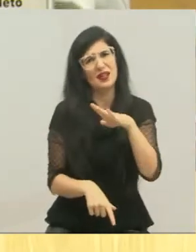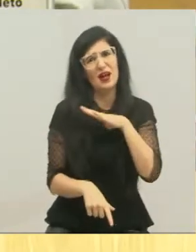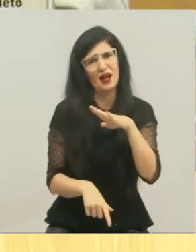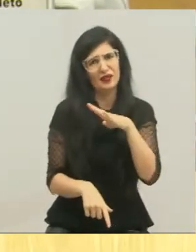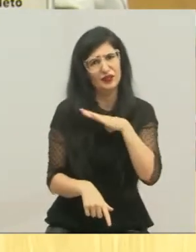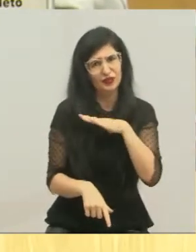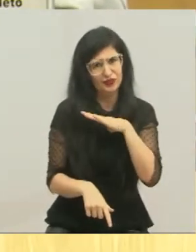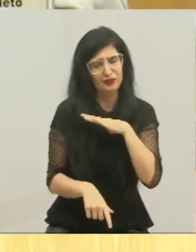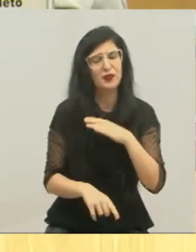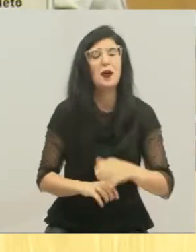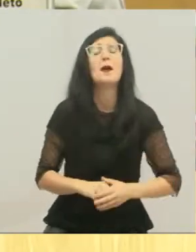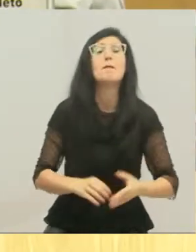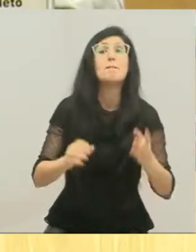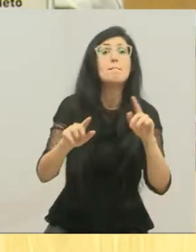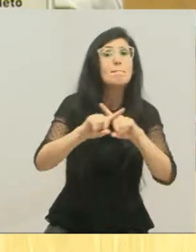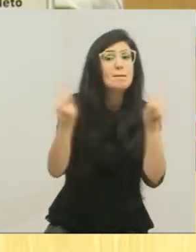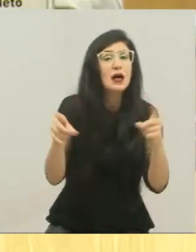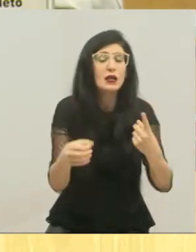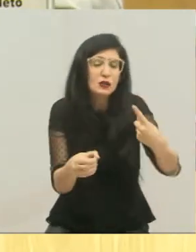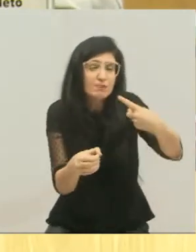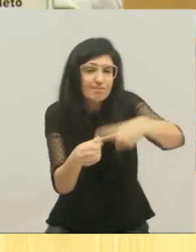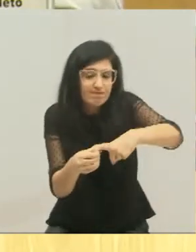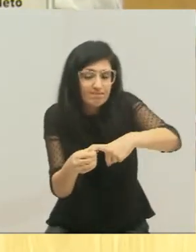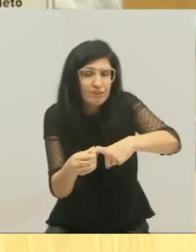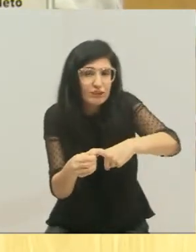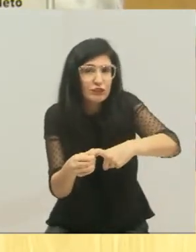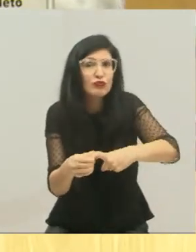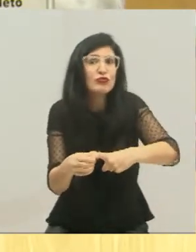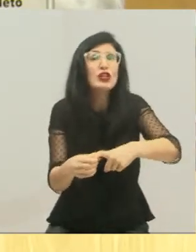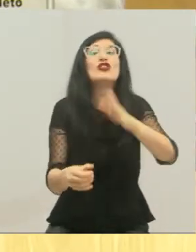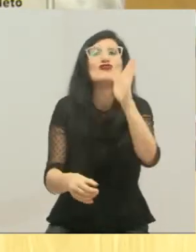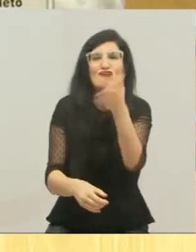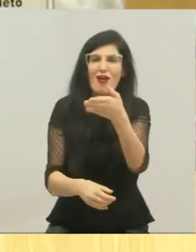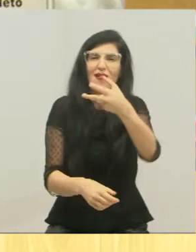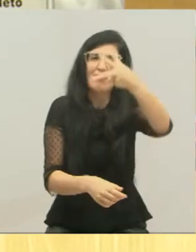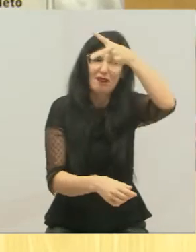do convênio, já assinado pelo prefeito municipal de Jacareí, seguiu